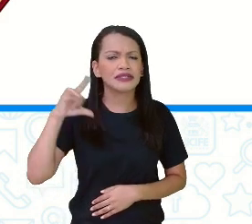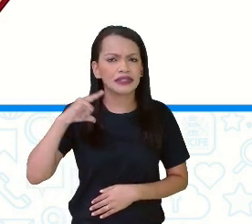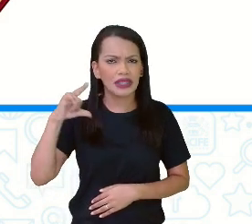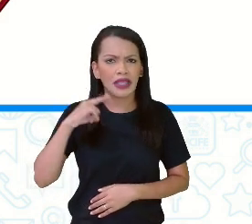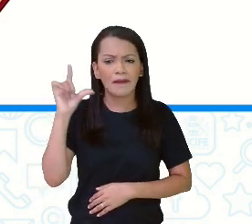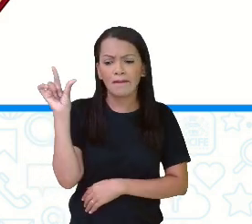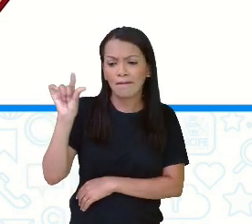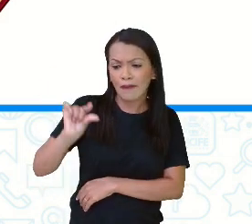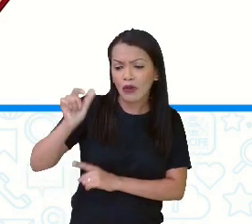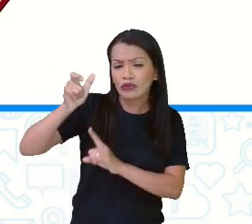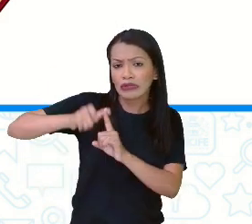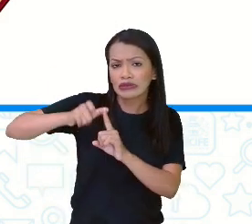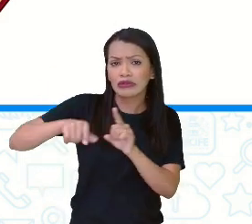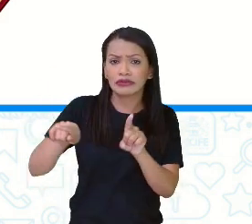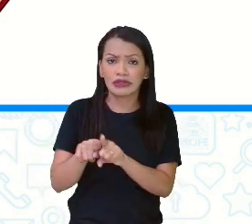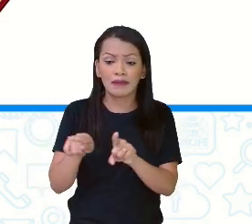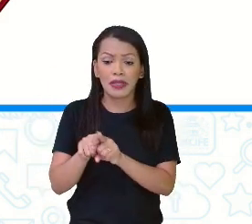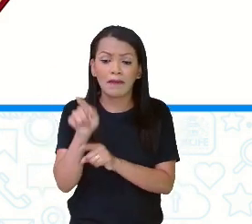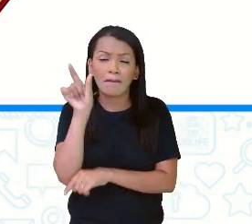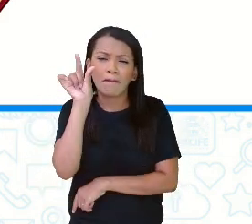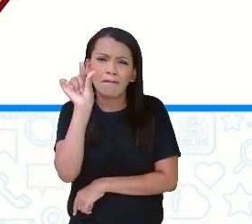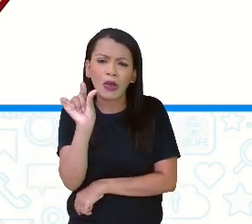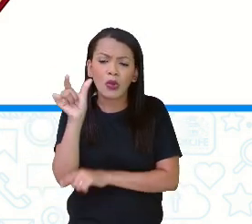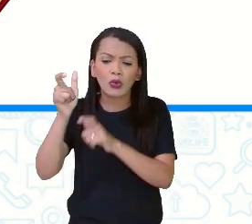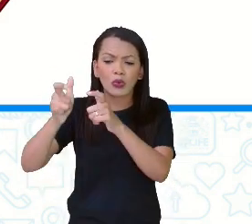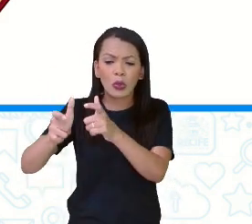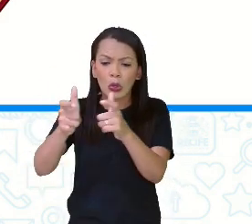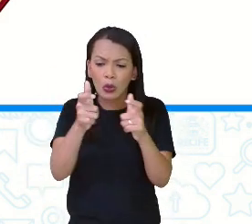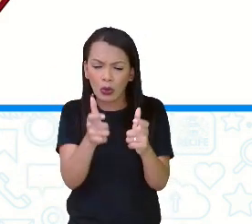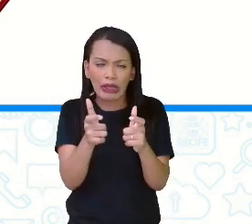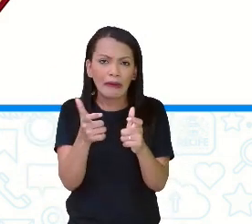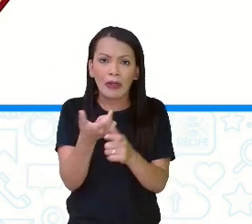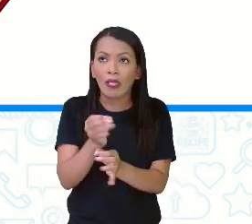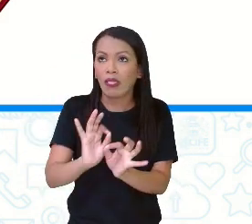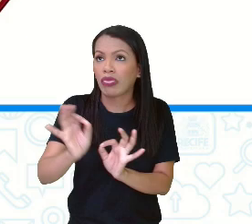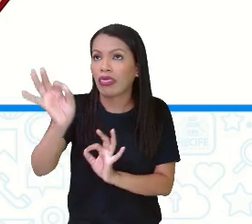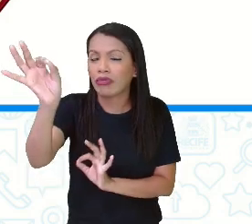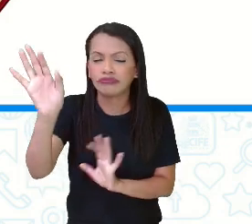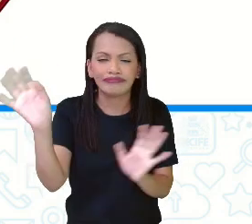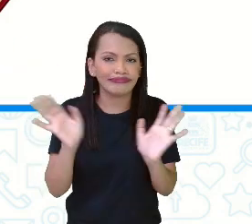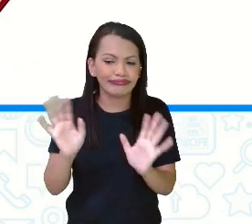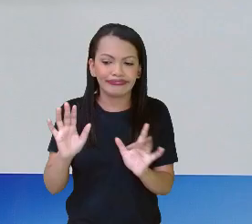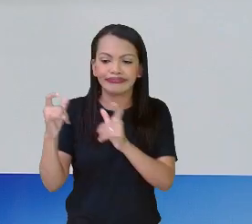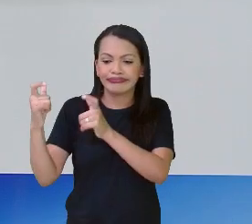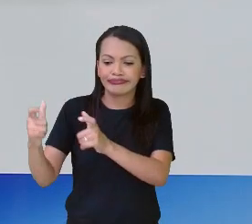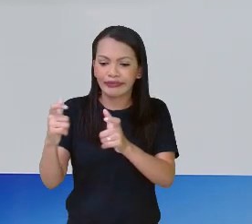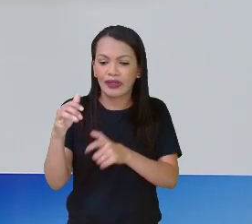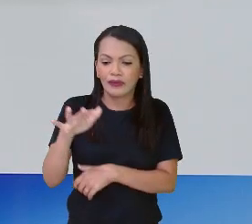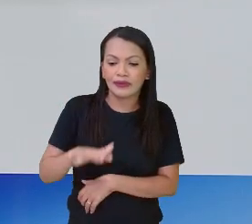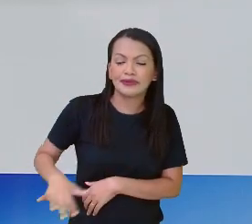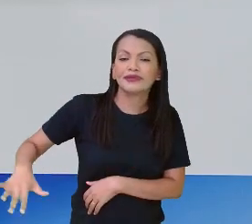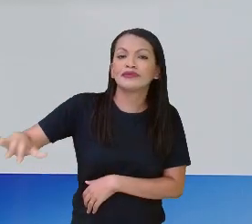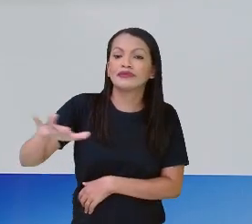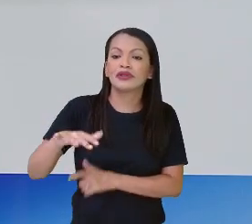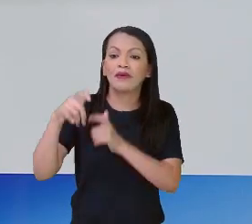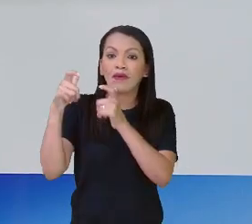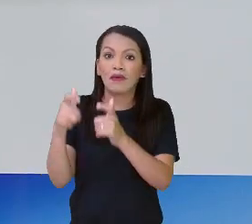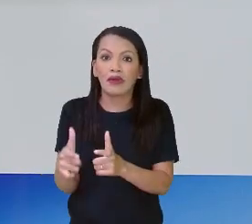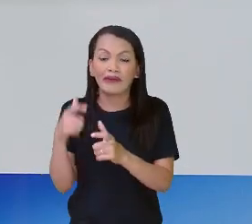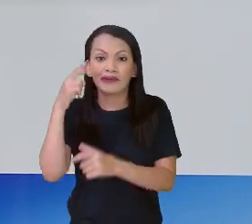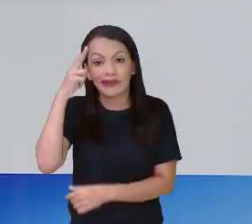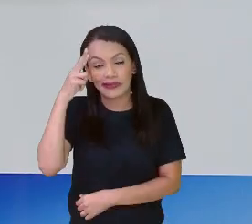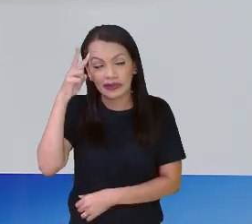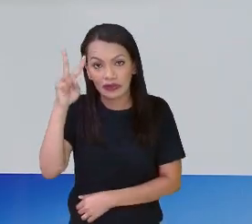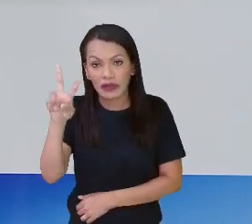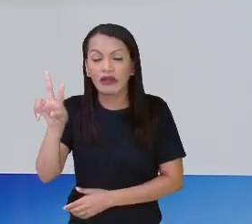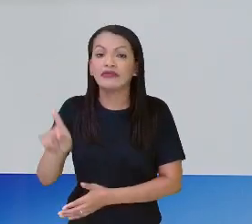e poucos locais, porque nós aprendemos também para escrever um conto, o conto tem um espaço, é o local onde a história